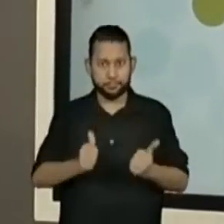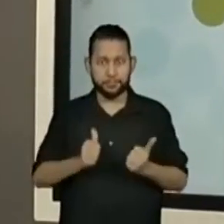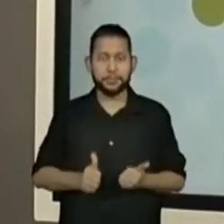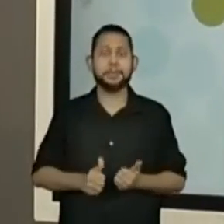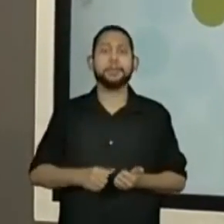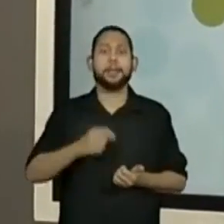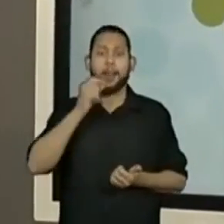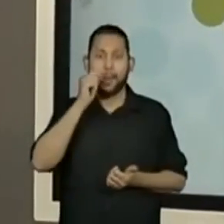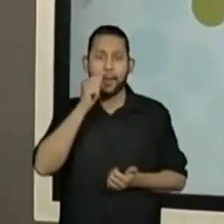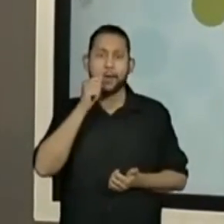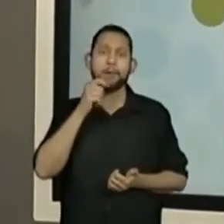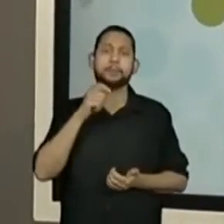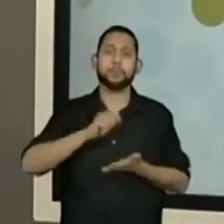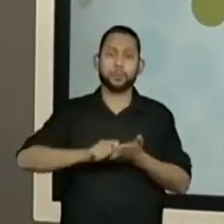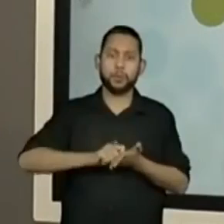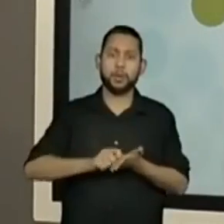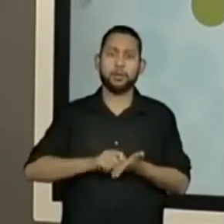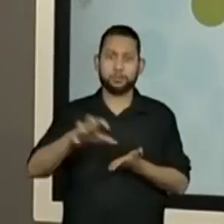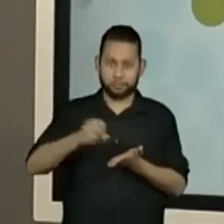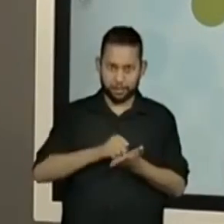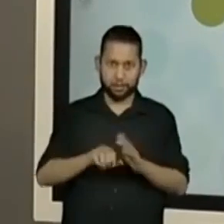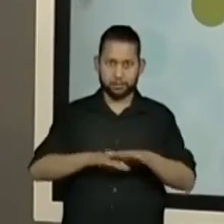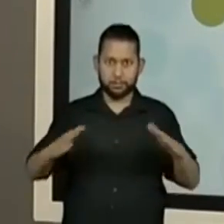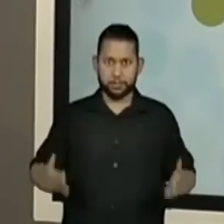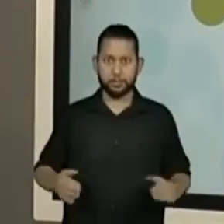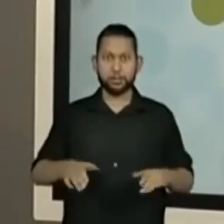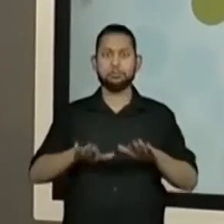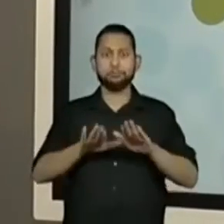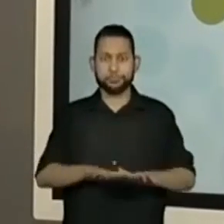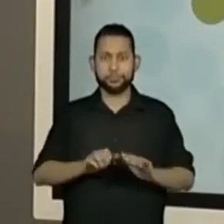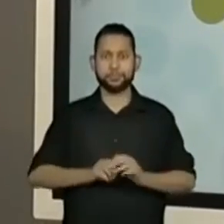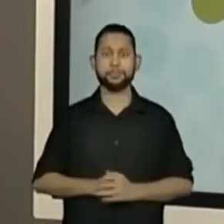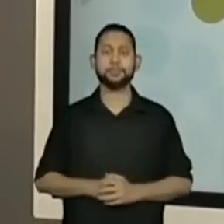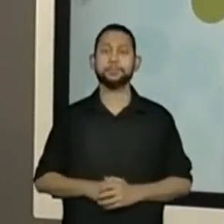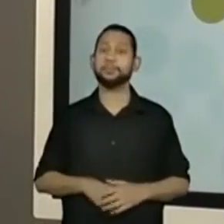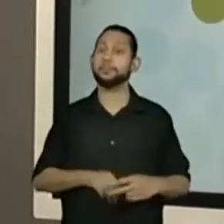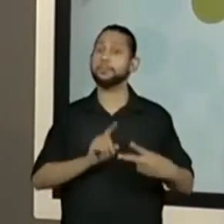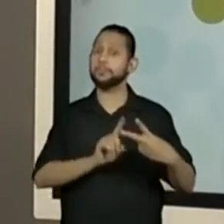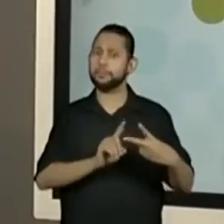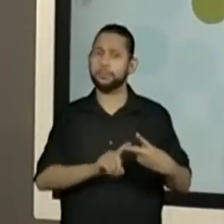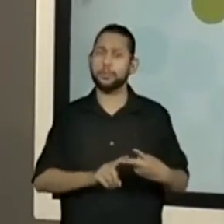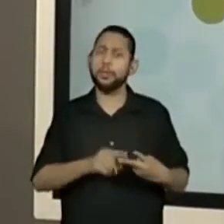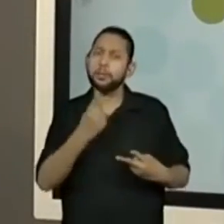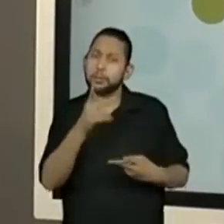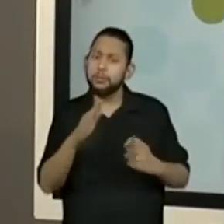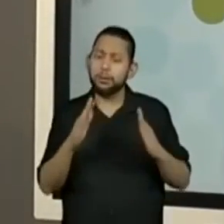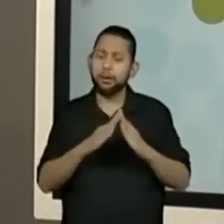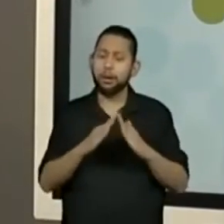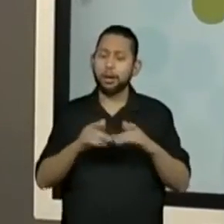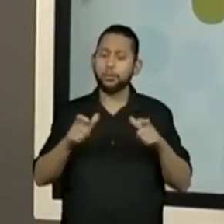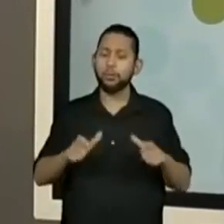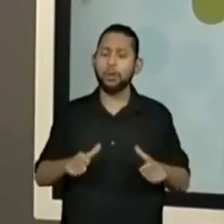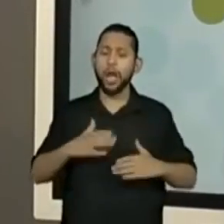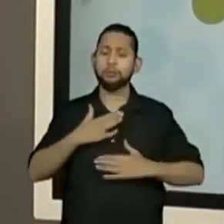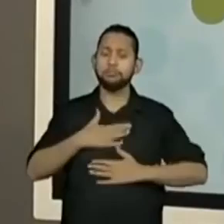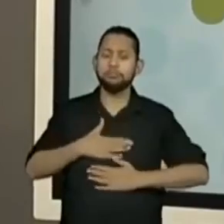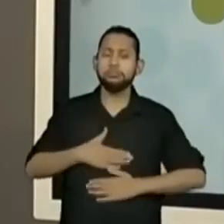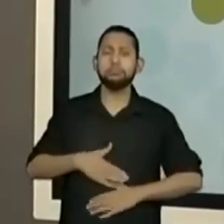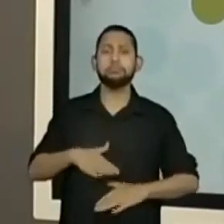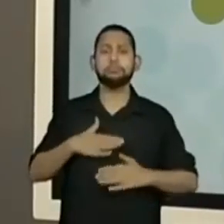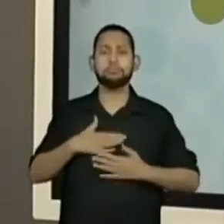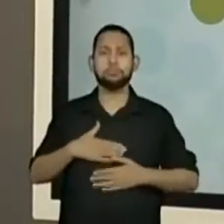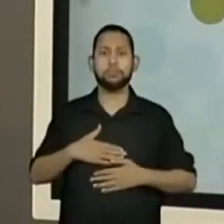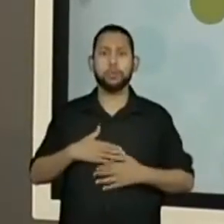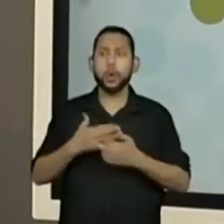o caderno lápis a borracha tudo bem outra coisa em com um lugar confortável da sua